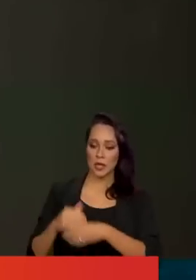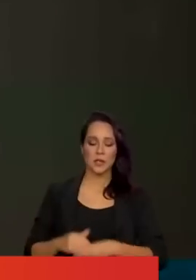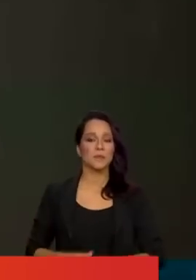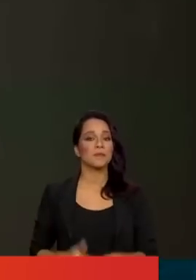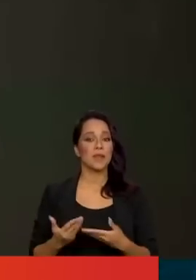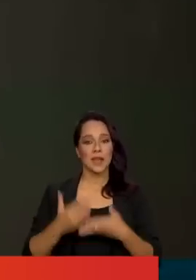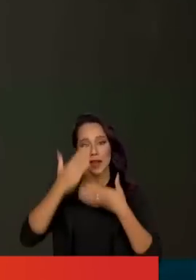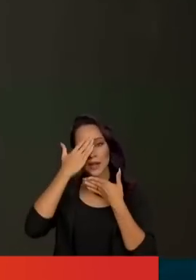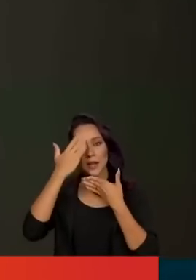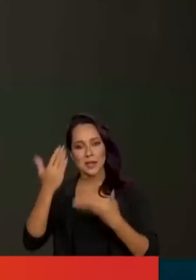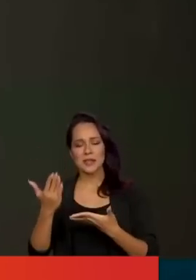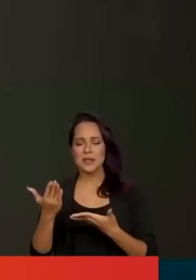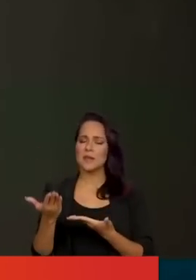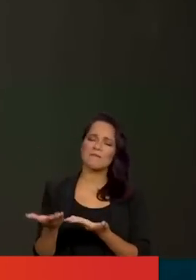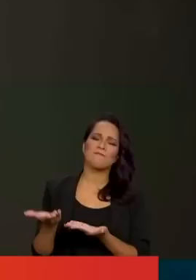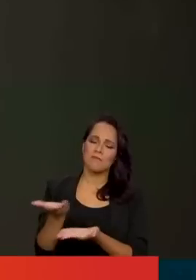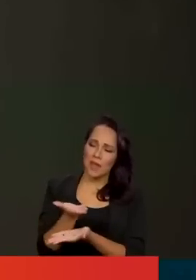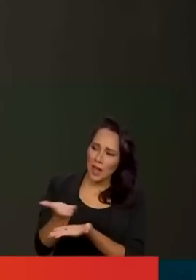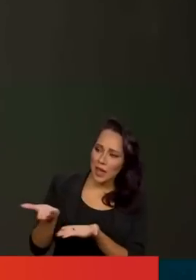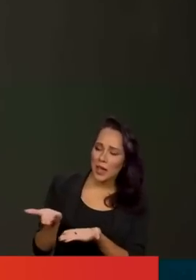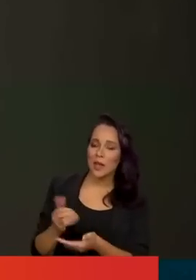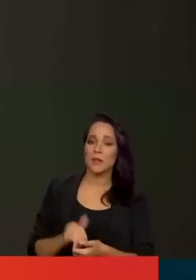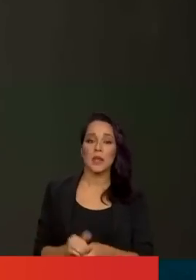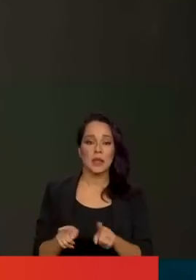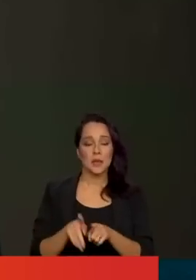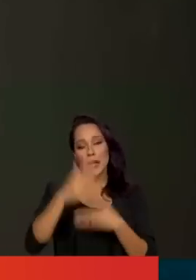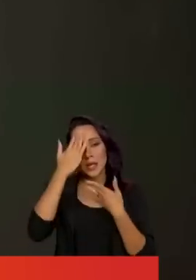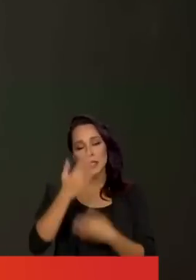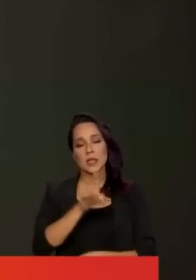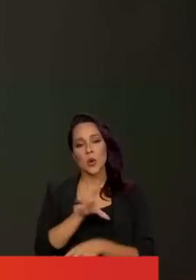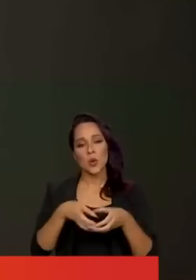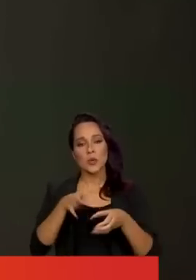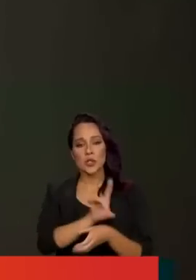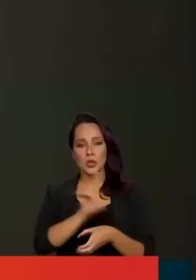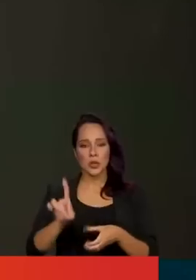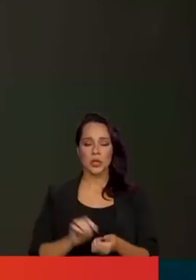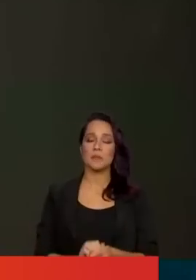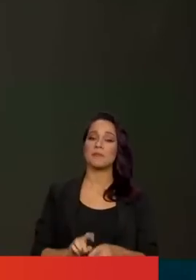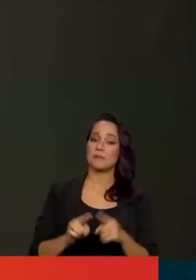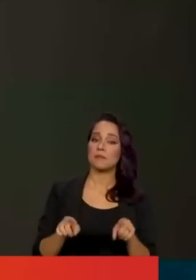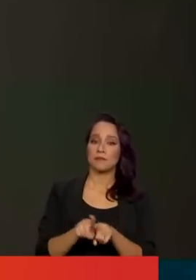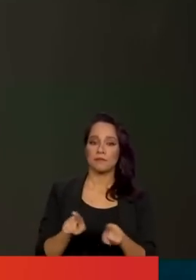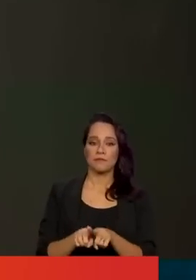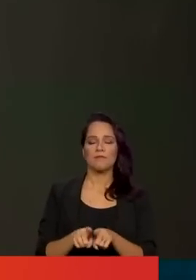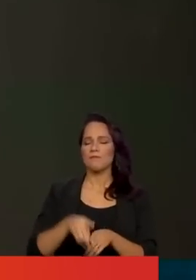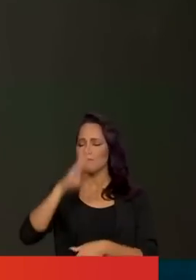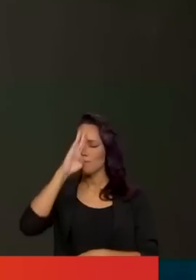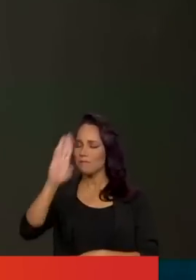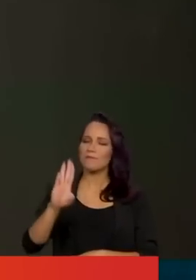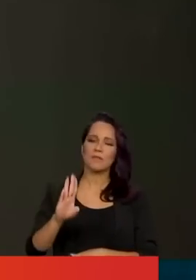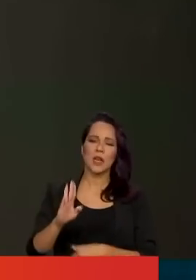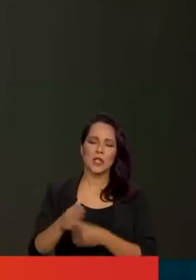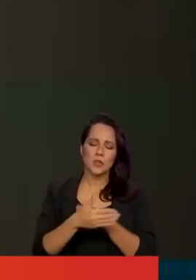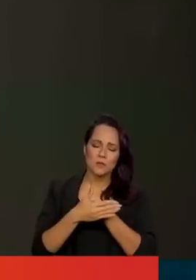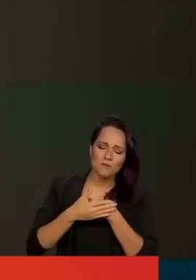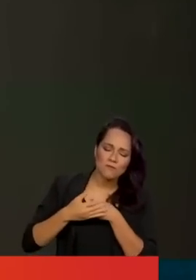quero agradecer muito para eternalmente a ele a diretoria mas também vivamente muito